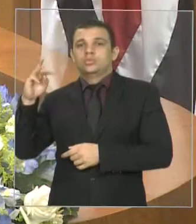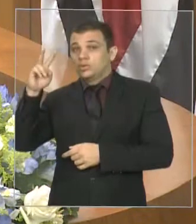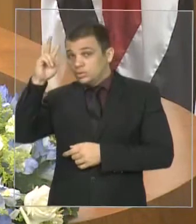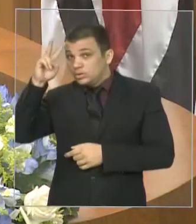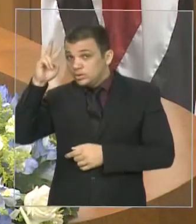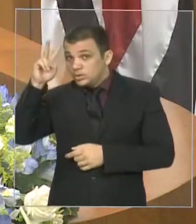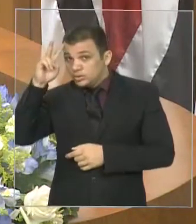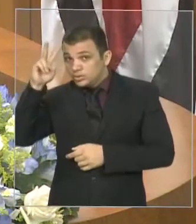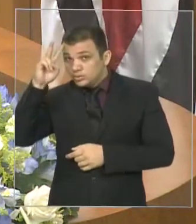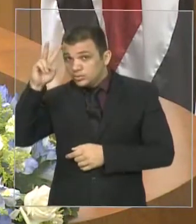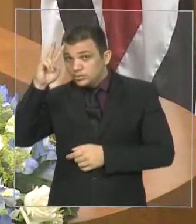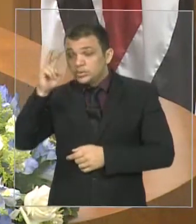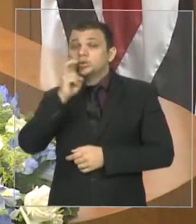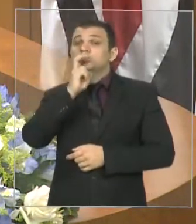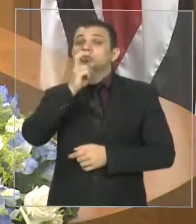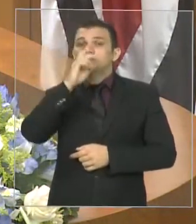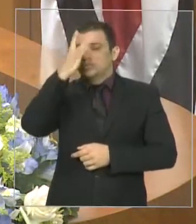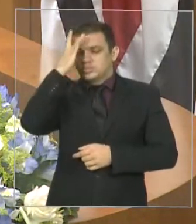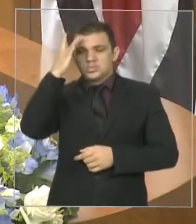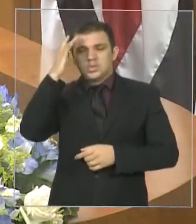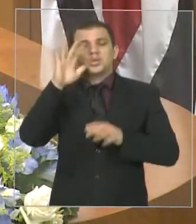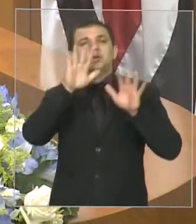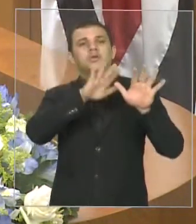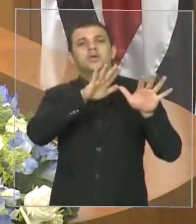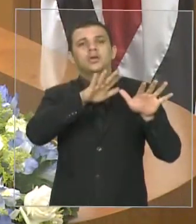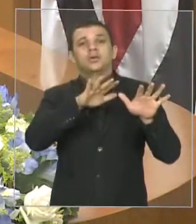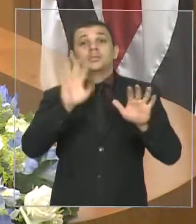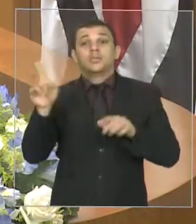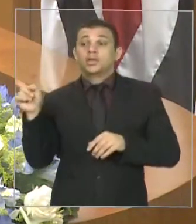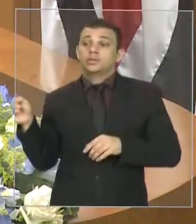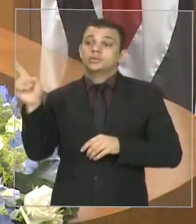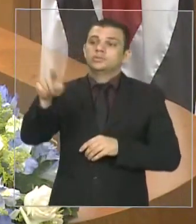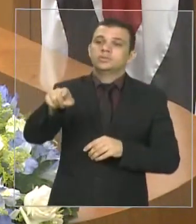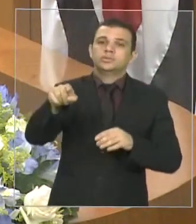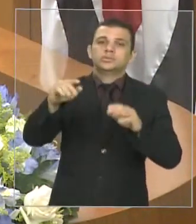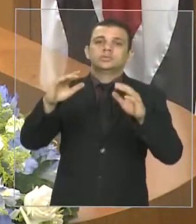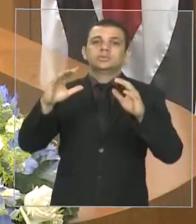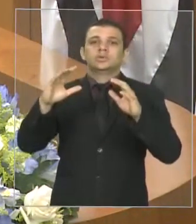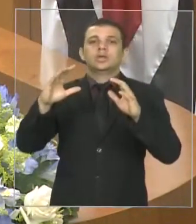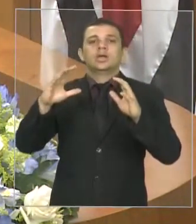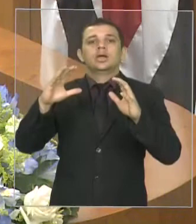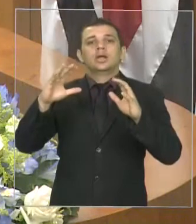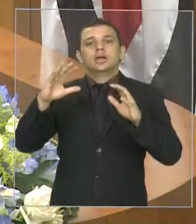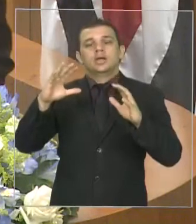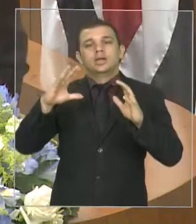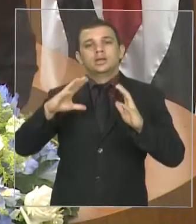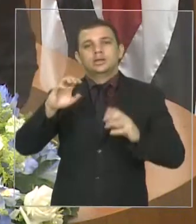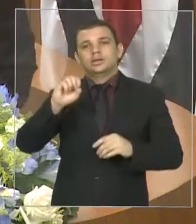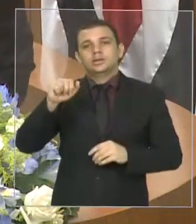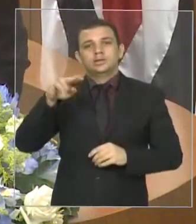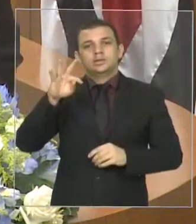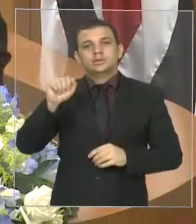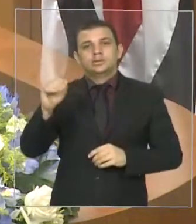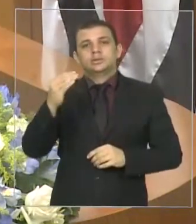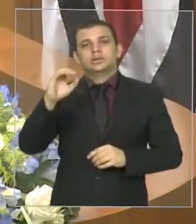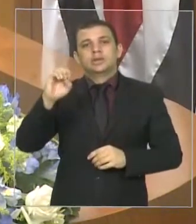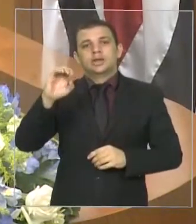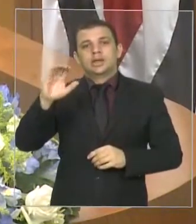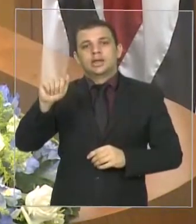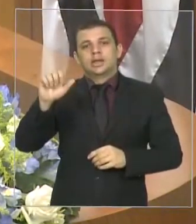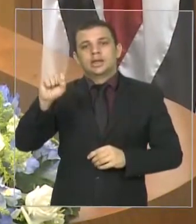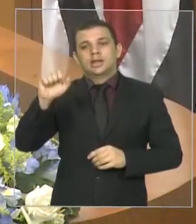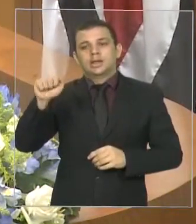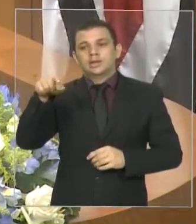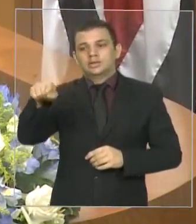estão aí cheios de gente amontoado, a Santa Casa fica ao lado do socorrão. Basta atravessar uma rua e o governo do estado